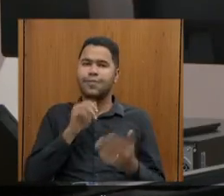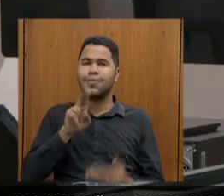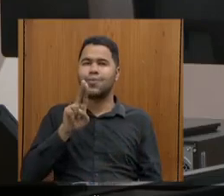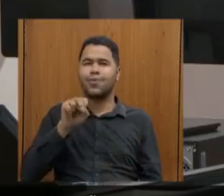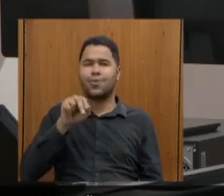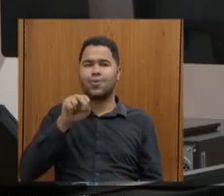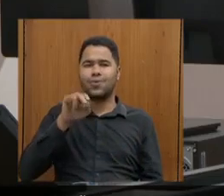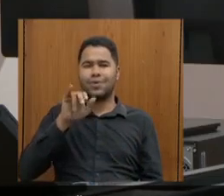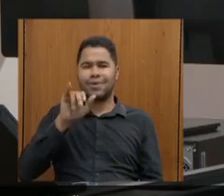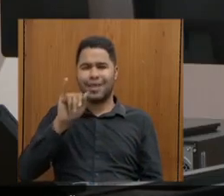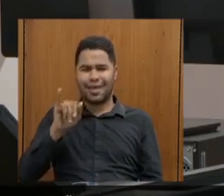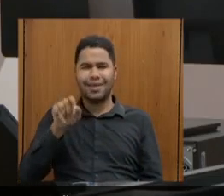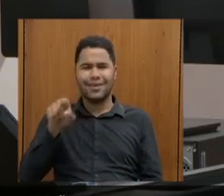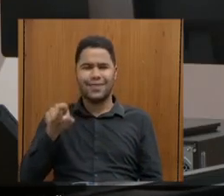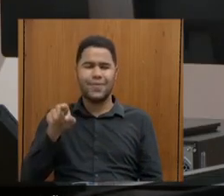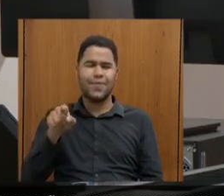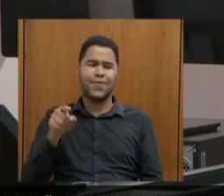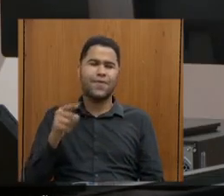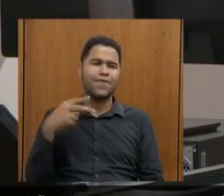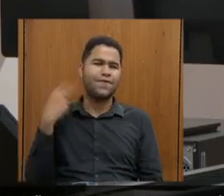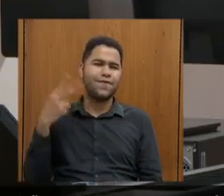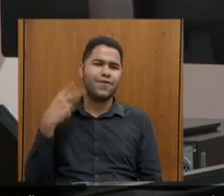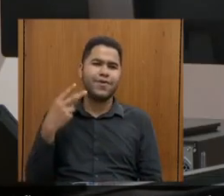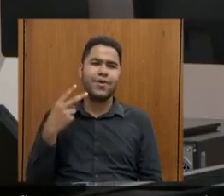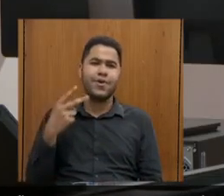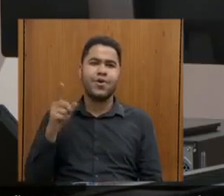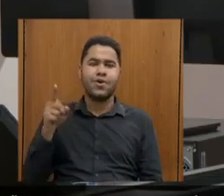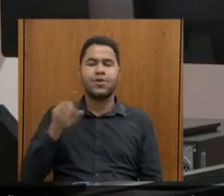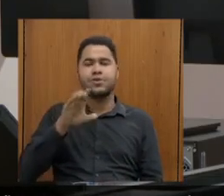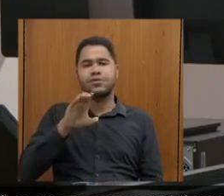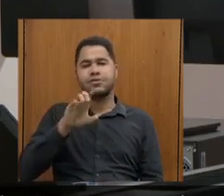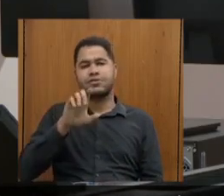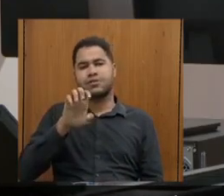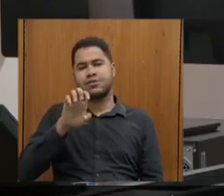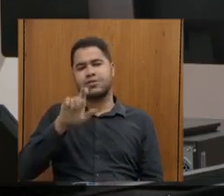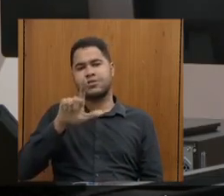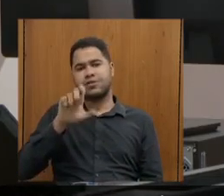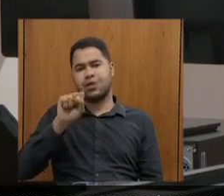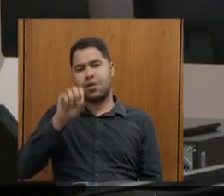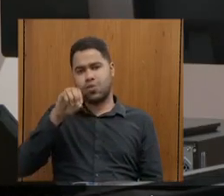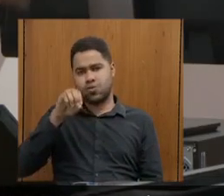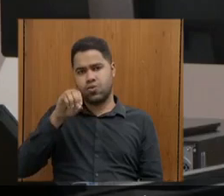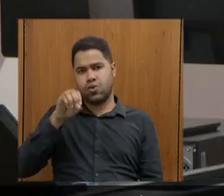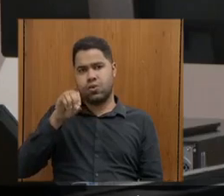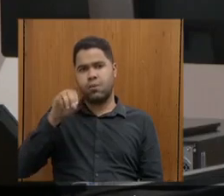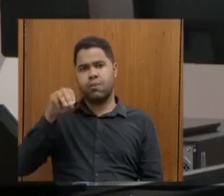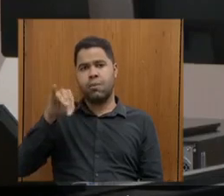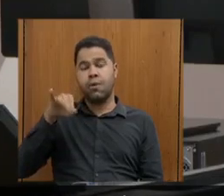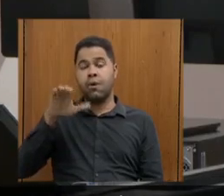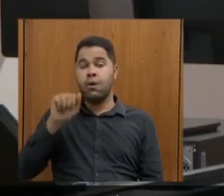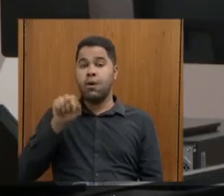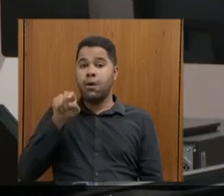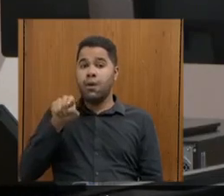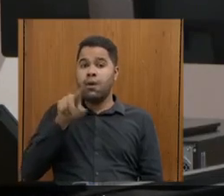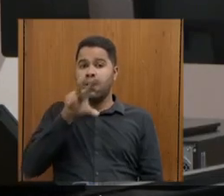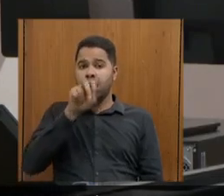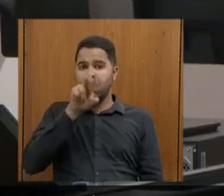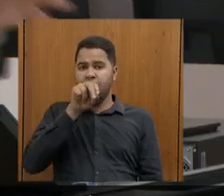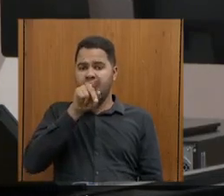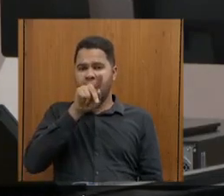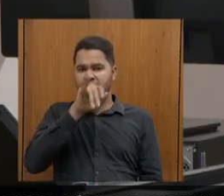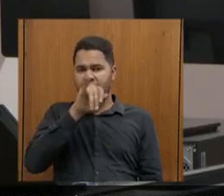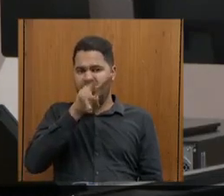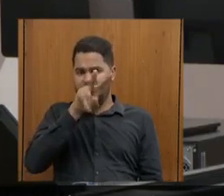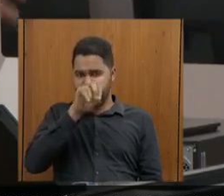Uraí que o vereador Paulo Araras nos pediu do Celso mânica é um ele tá com 50 pivôs